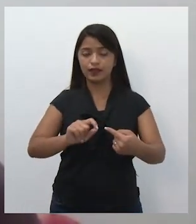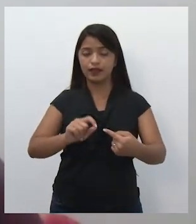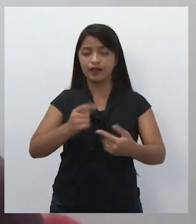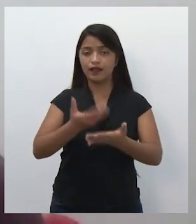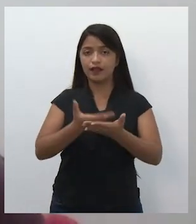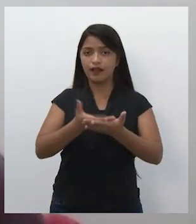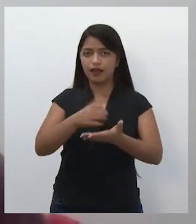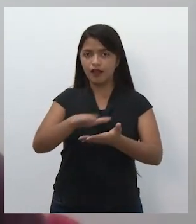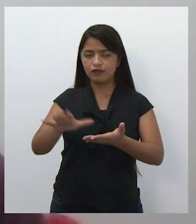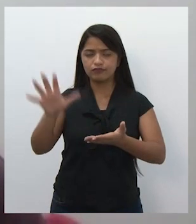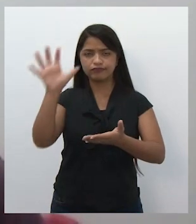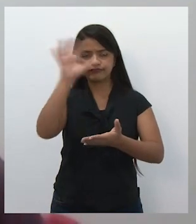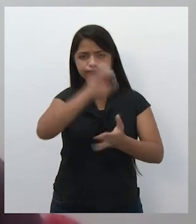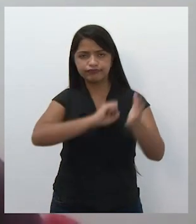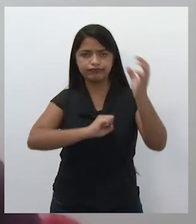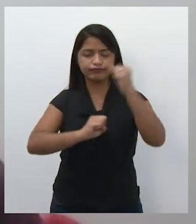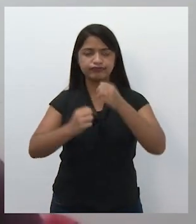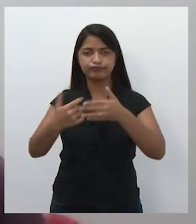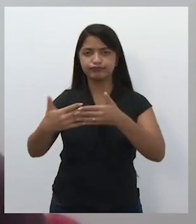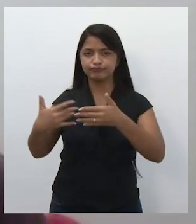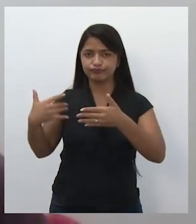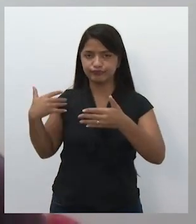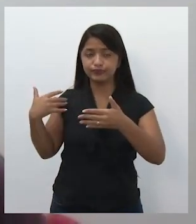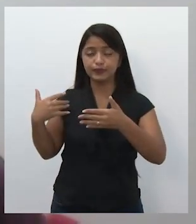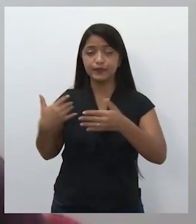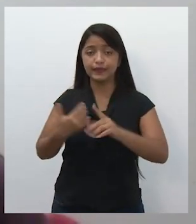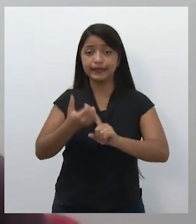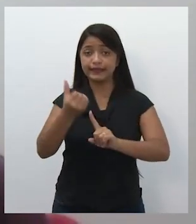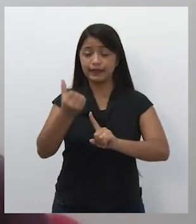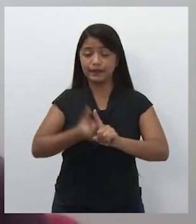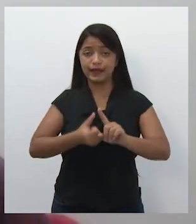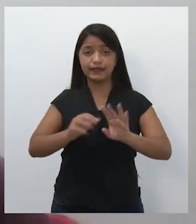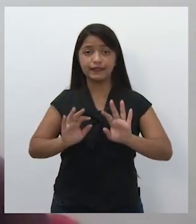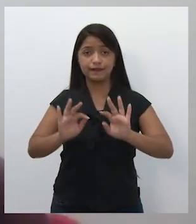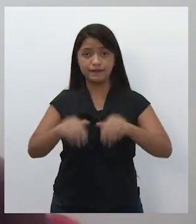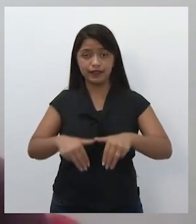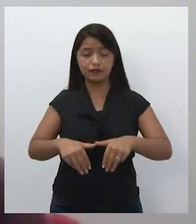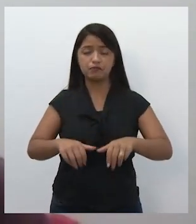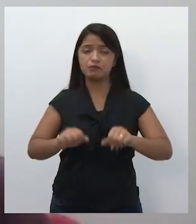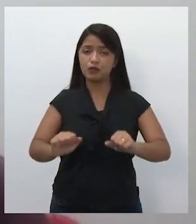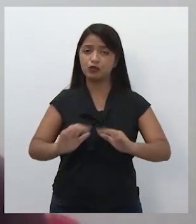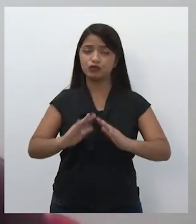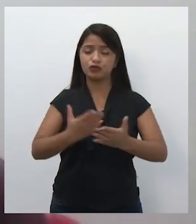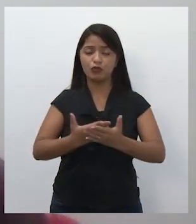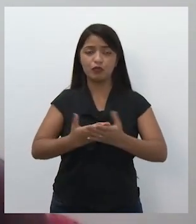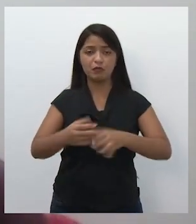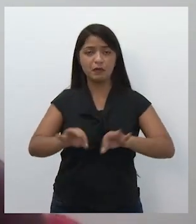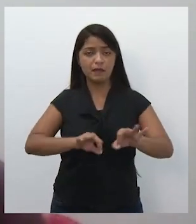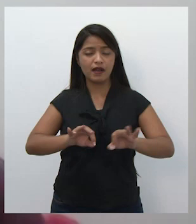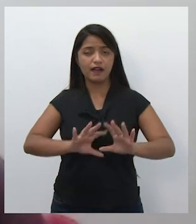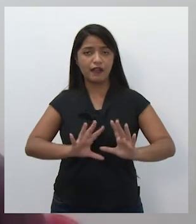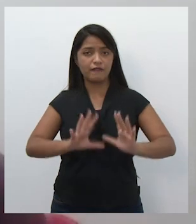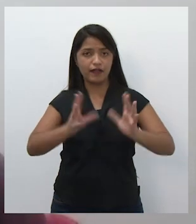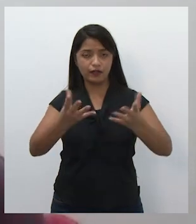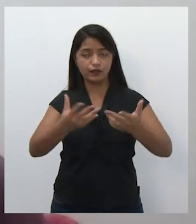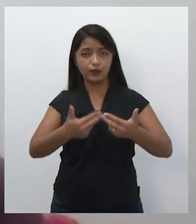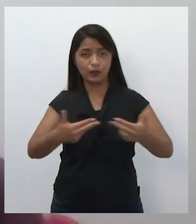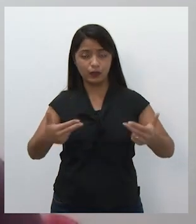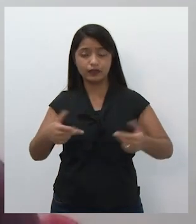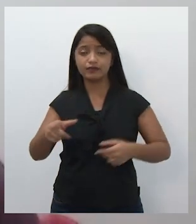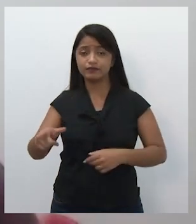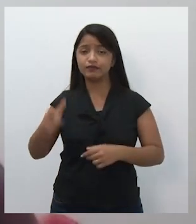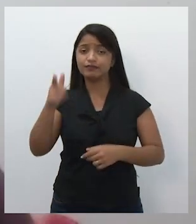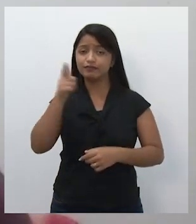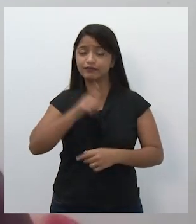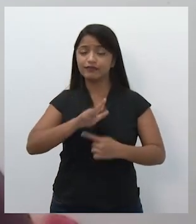repertório e que ele possa, de repente, ao final do semestre, através de algum evento que a escola pode escolher e a gente dá algumas sugestões, trazer para a